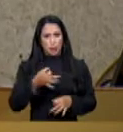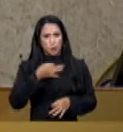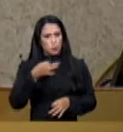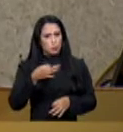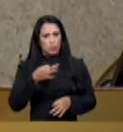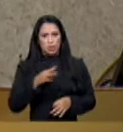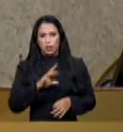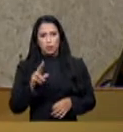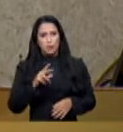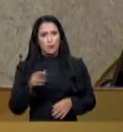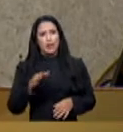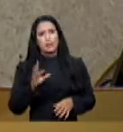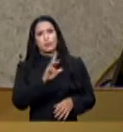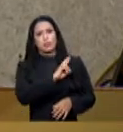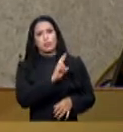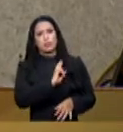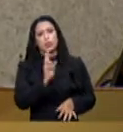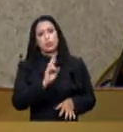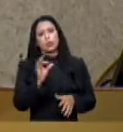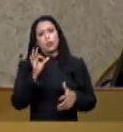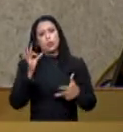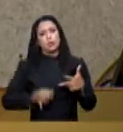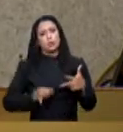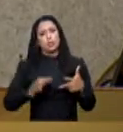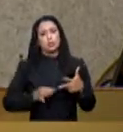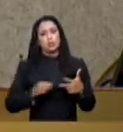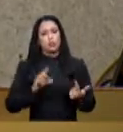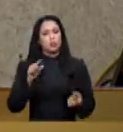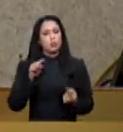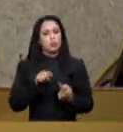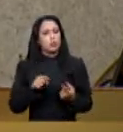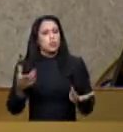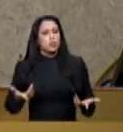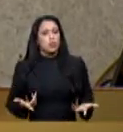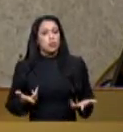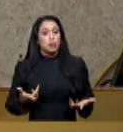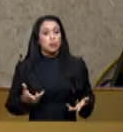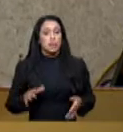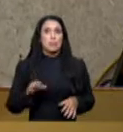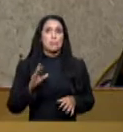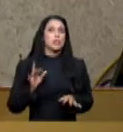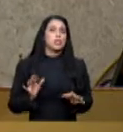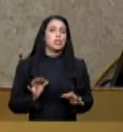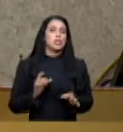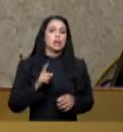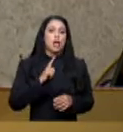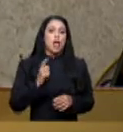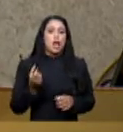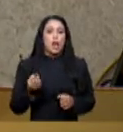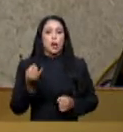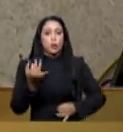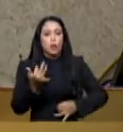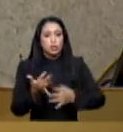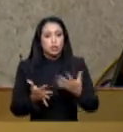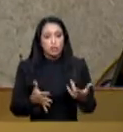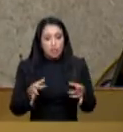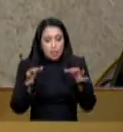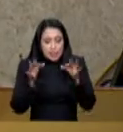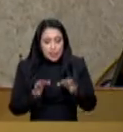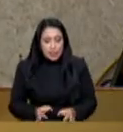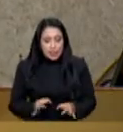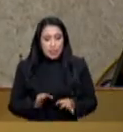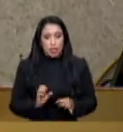ao Poder Judiciário proceder à valoração desse objetivo, para questionar se a métrica é precisa ou